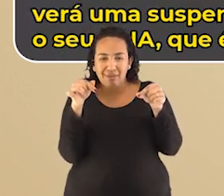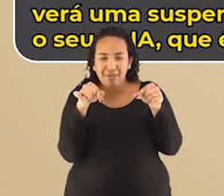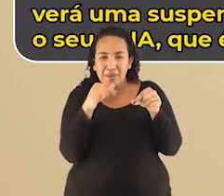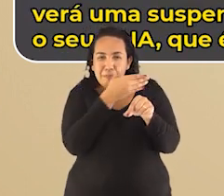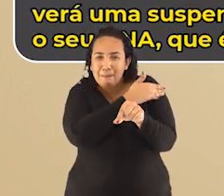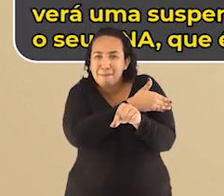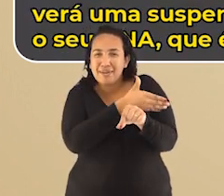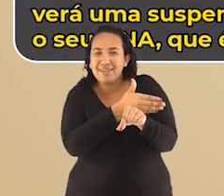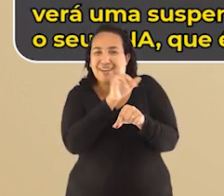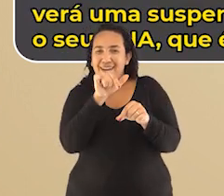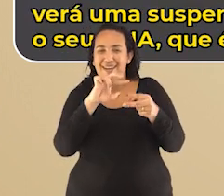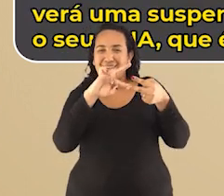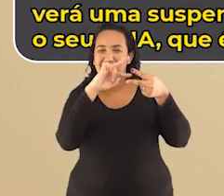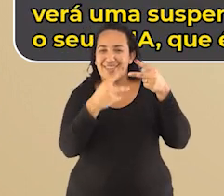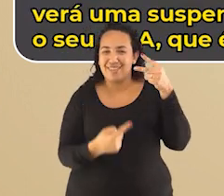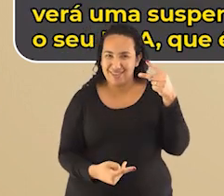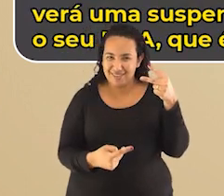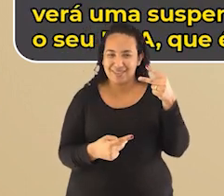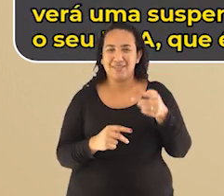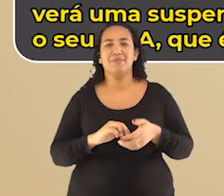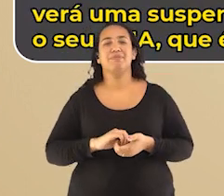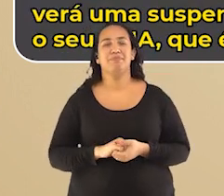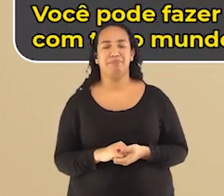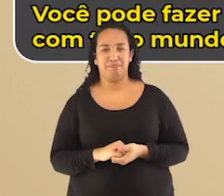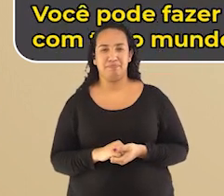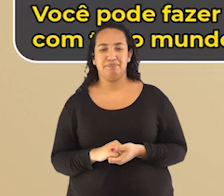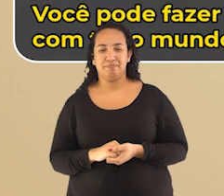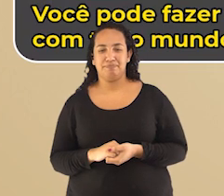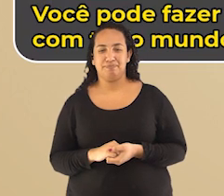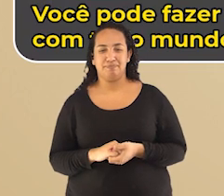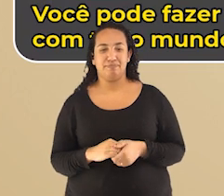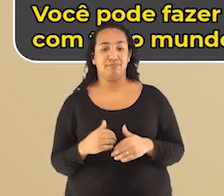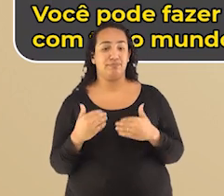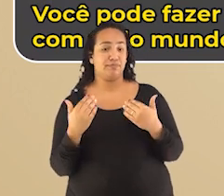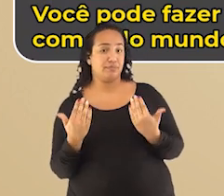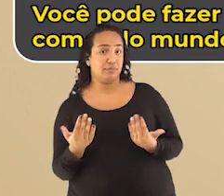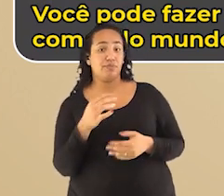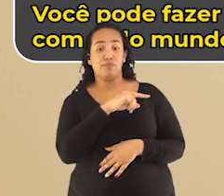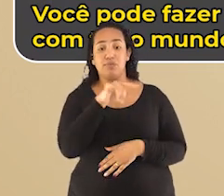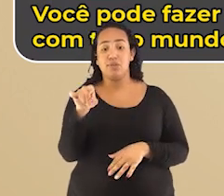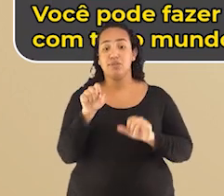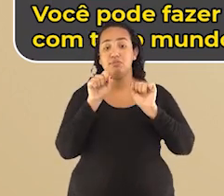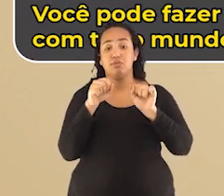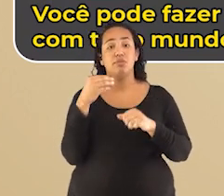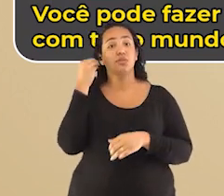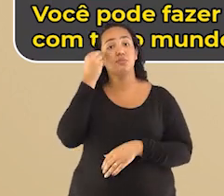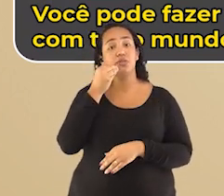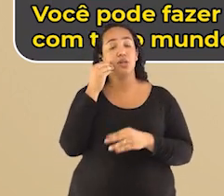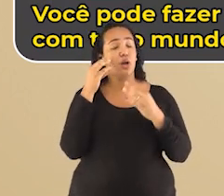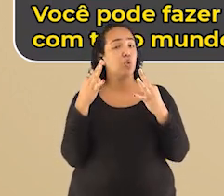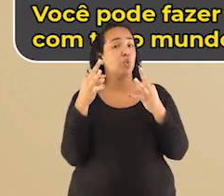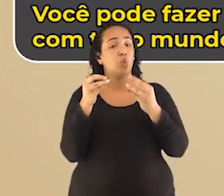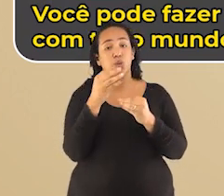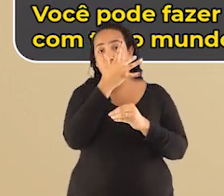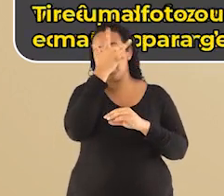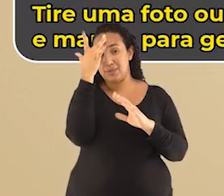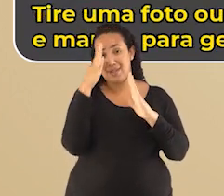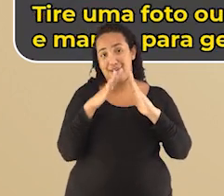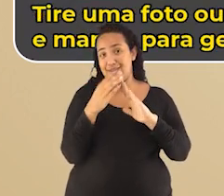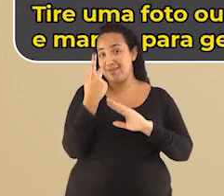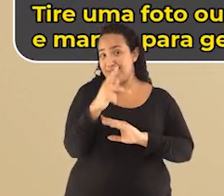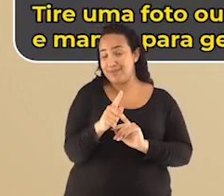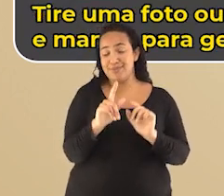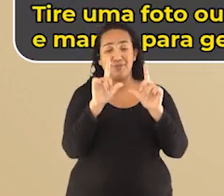que contém o seu DNA, que é o seu material genético. Você pode fazer esse experimento com todo mundo que mora com